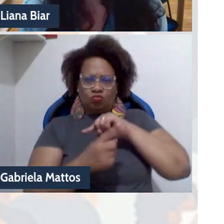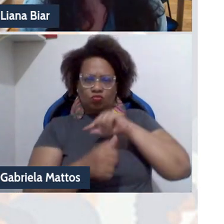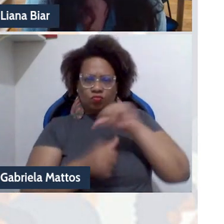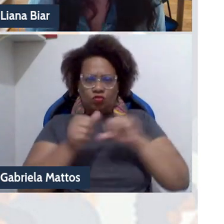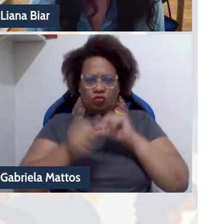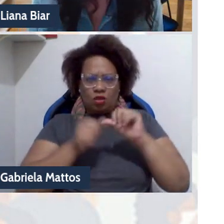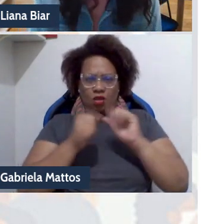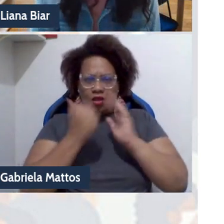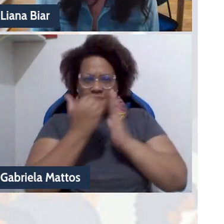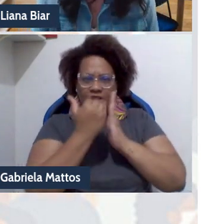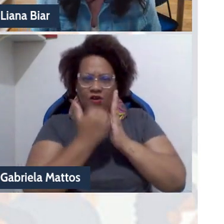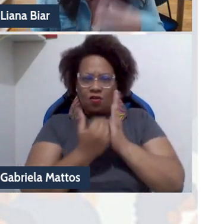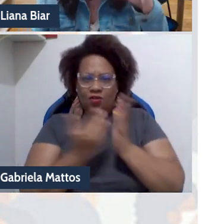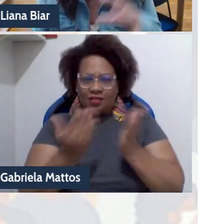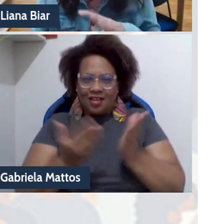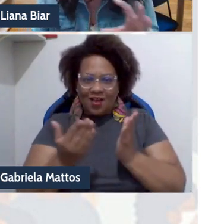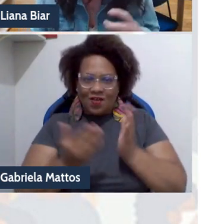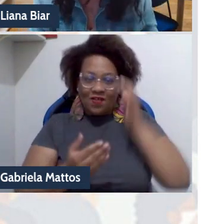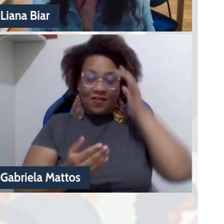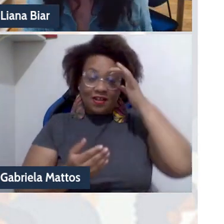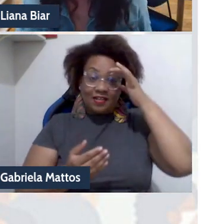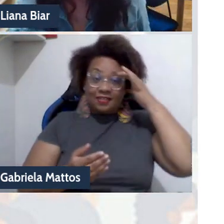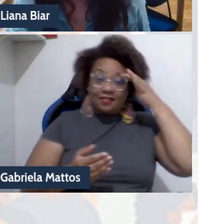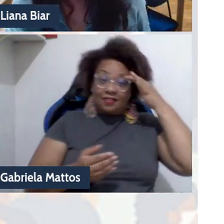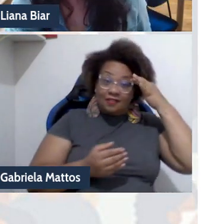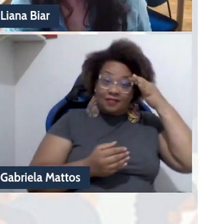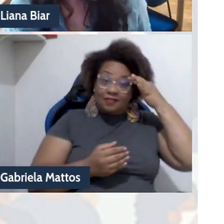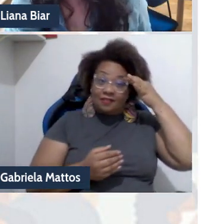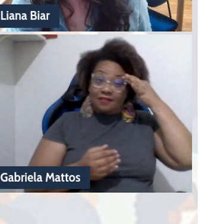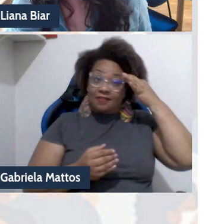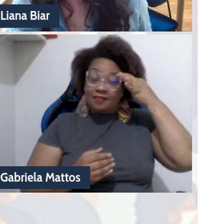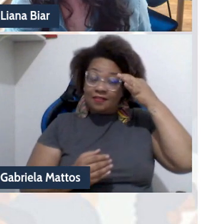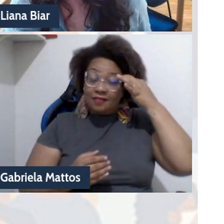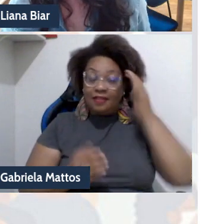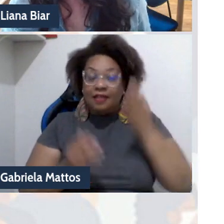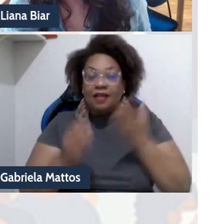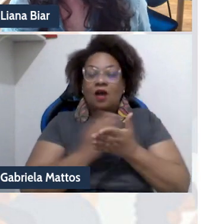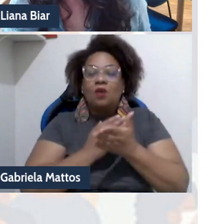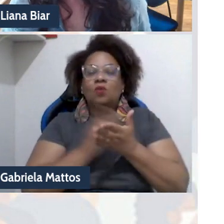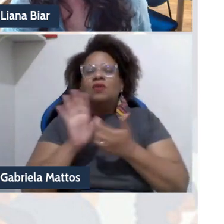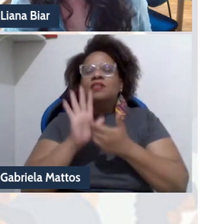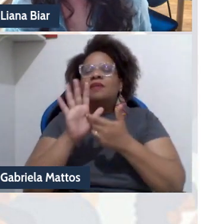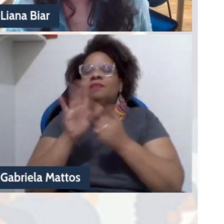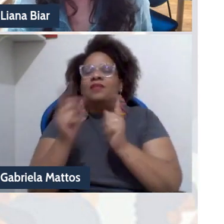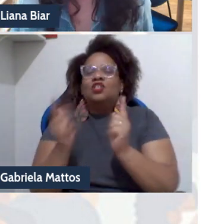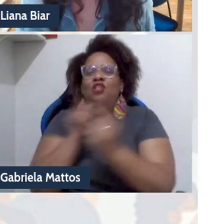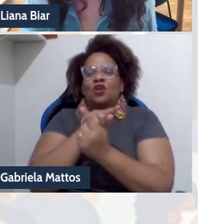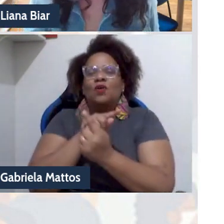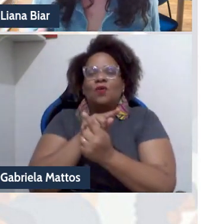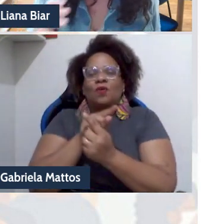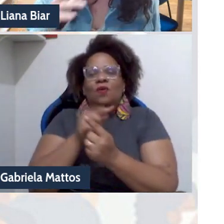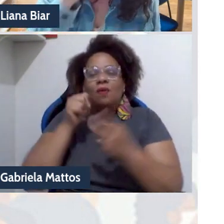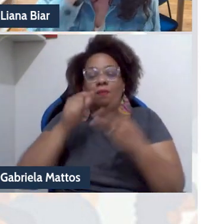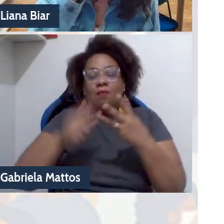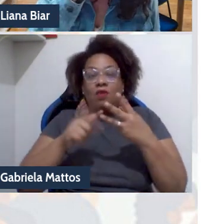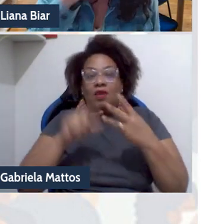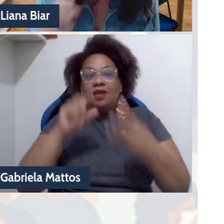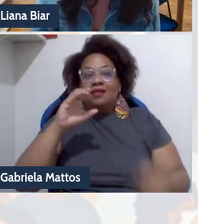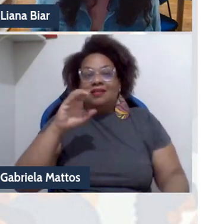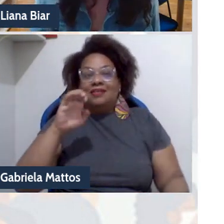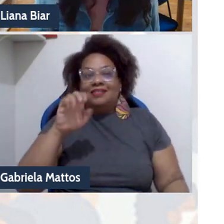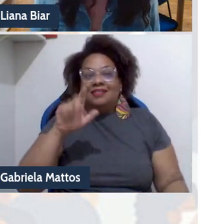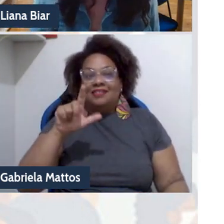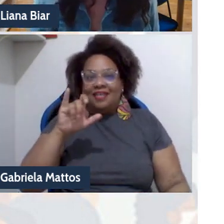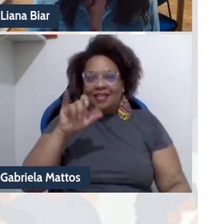segui até agora, e eu vou primeiro apresentar algumas considerações sobre a próxima entrevistada, para depois